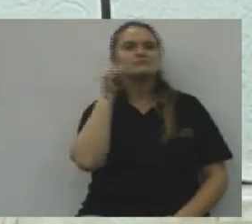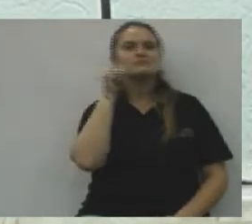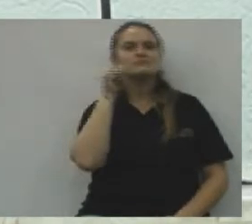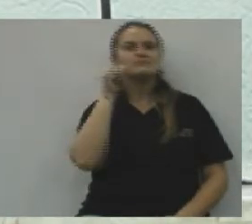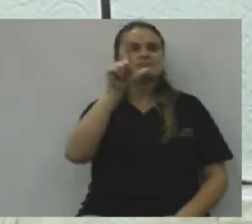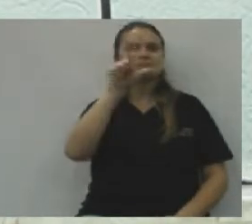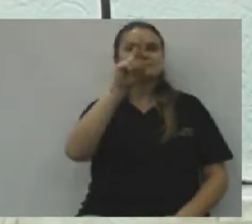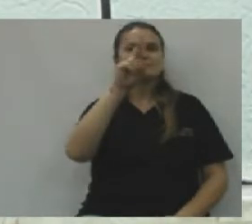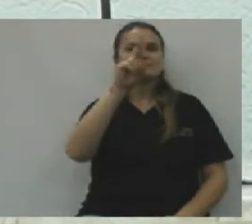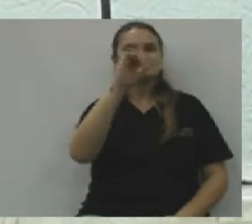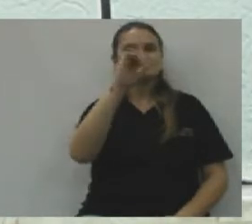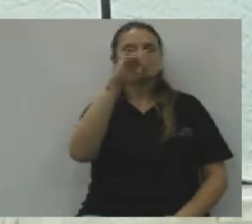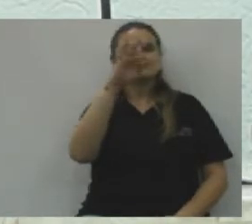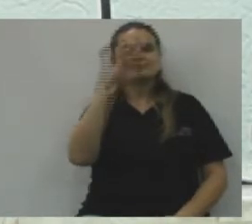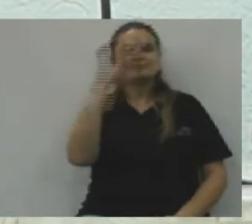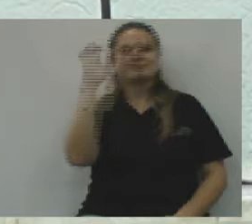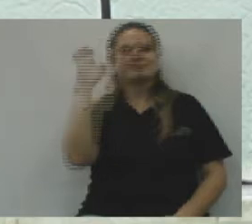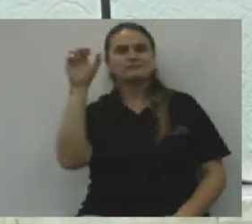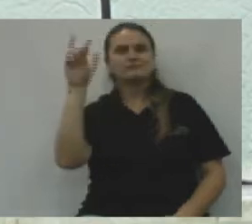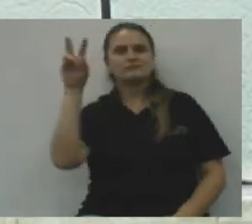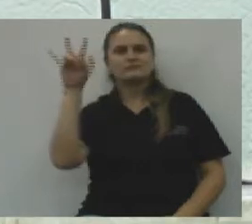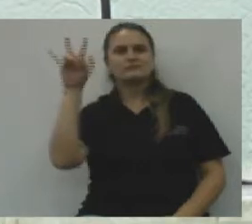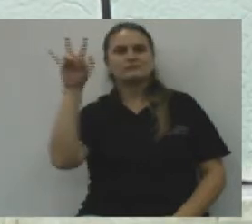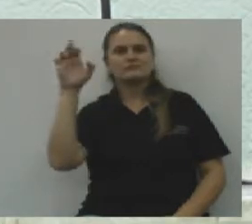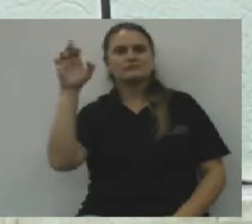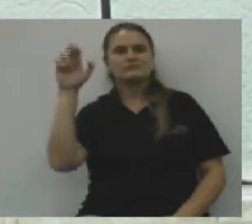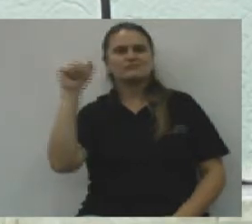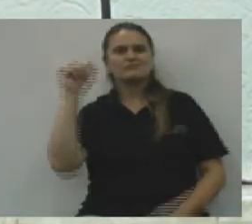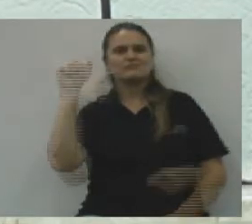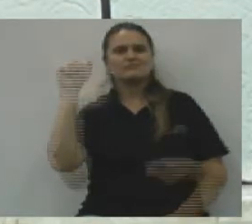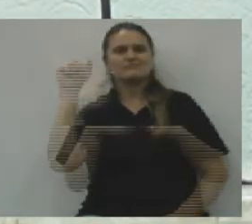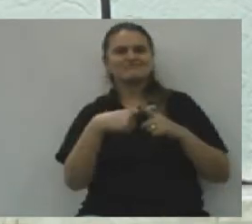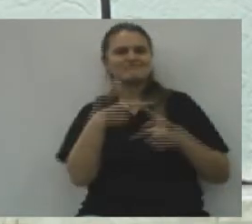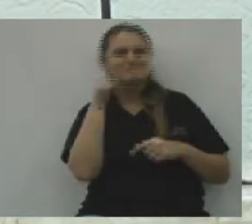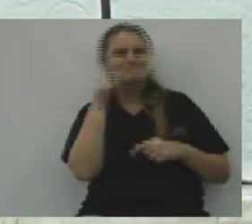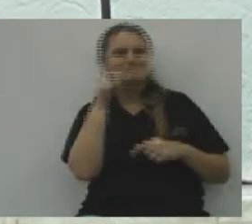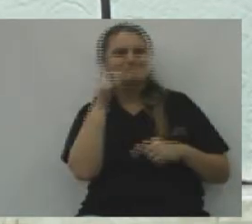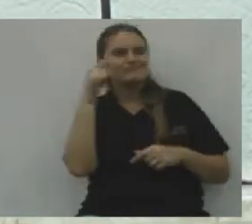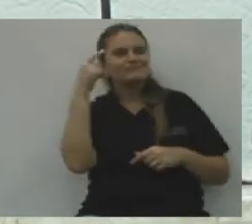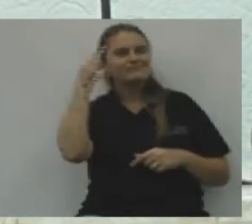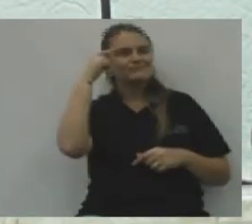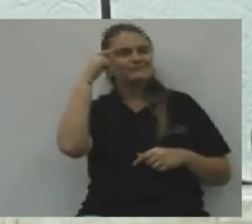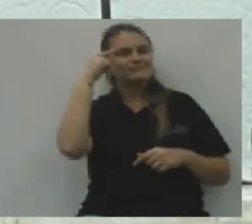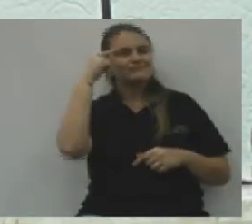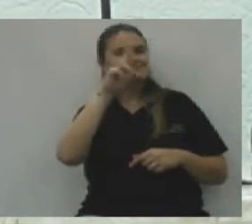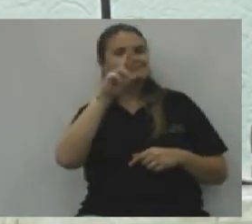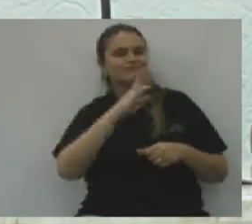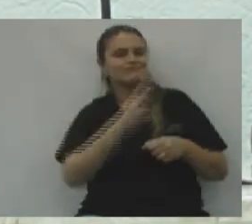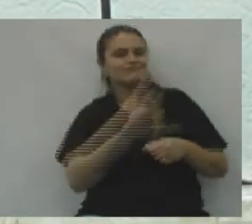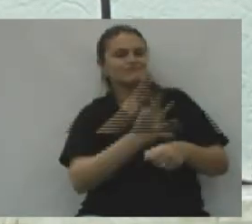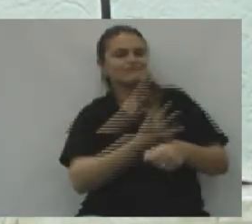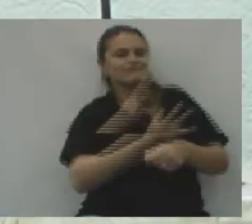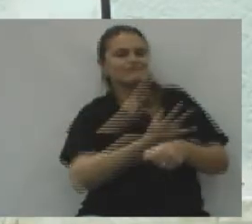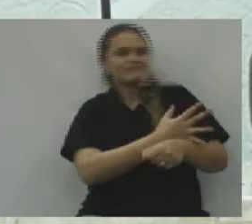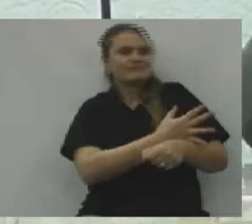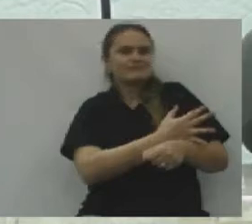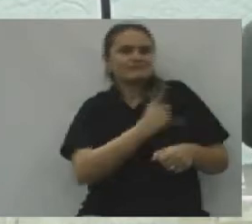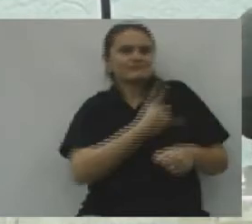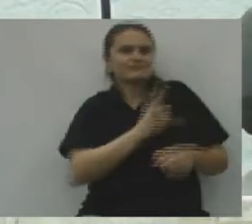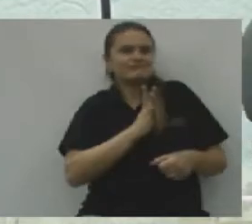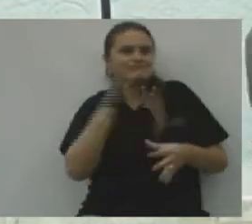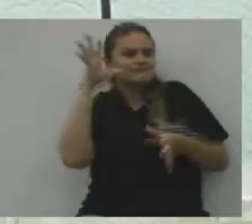Nada mais contraditório do que ser mulher. Mulher que pensa com o coração, age pela emoção e